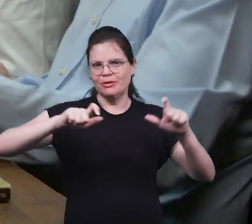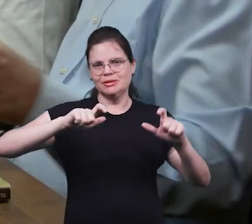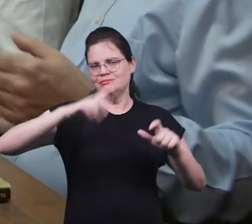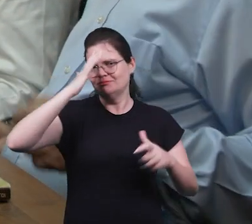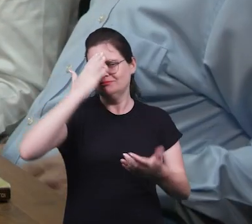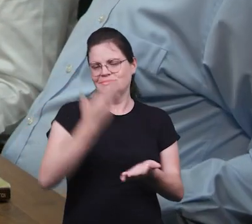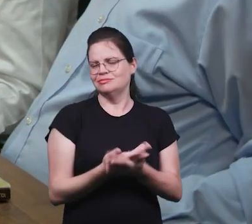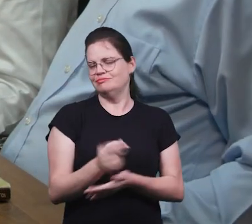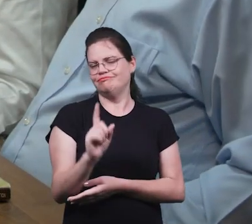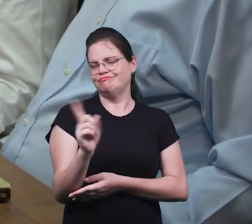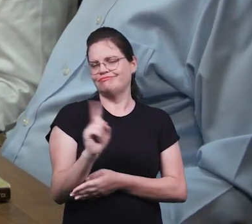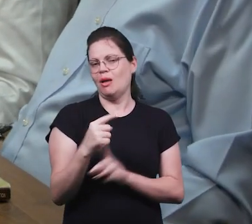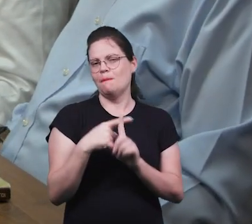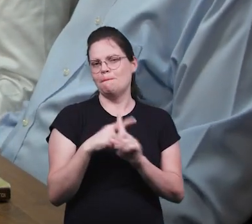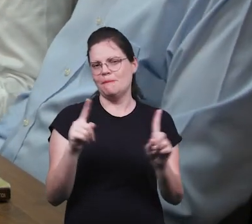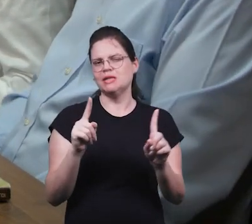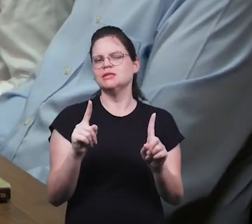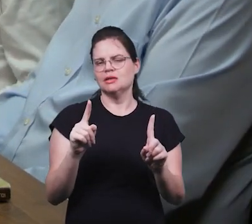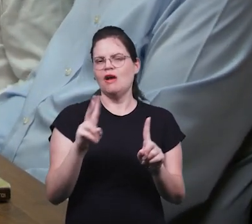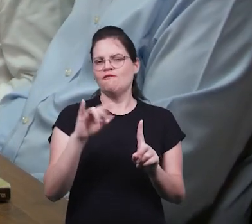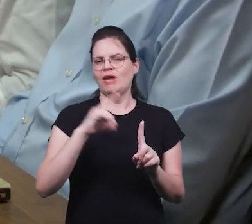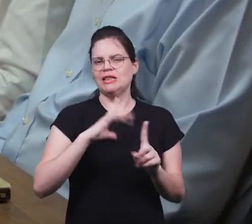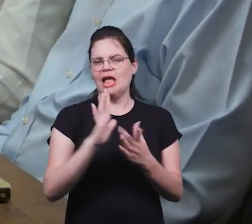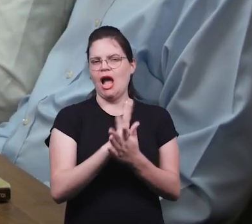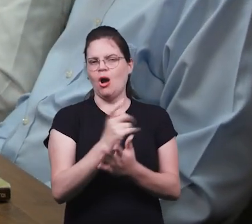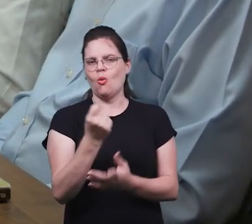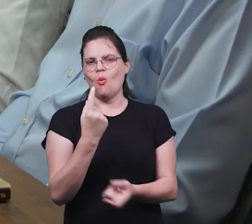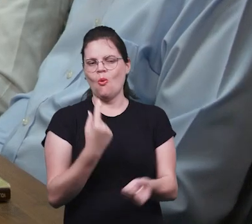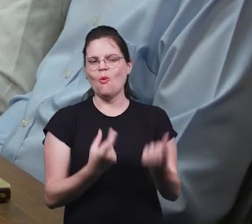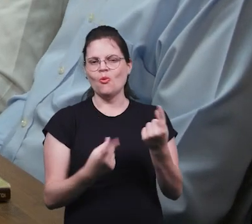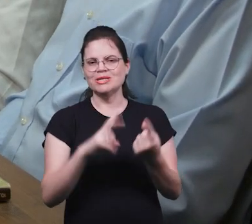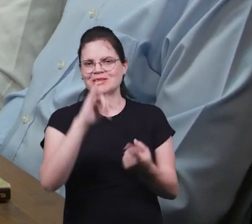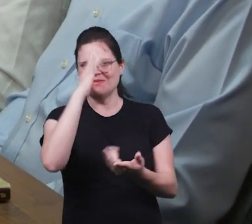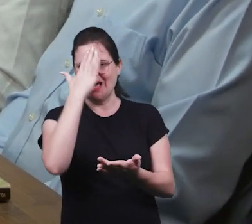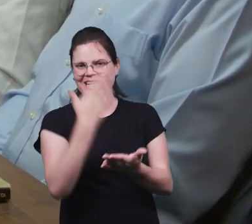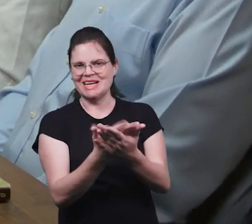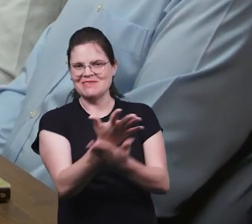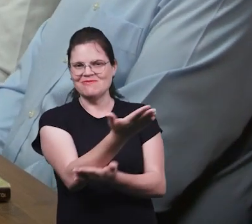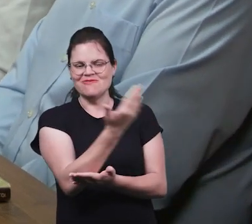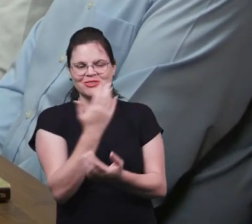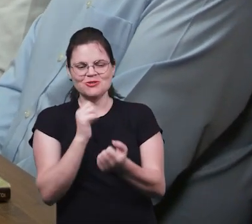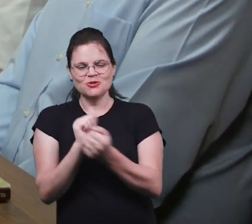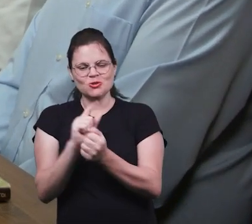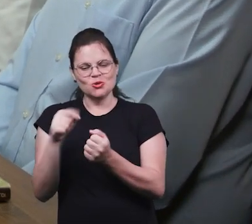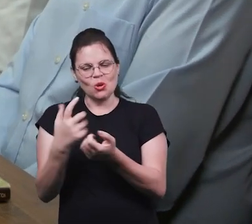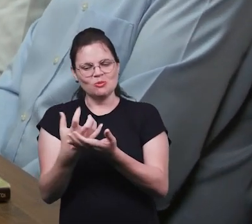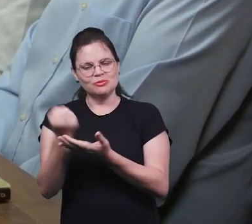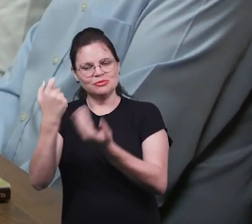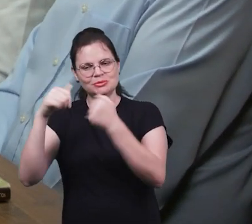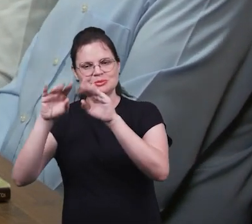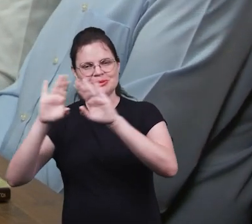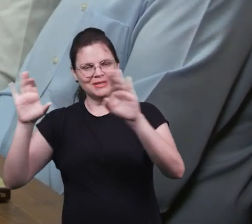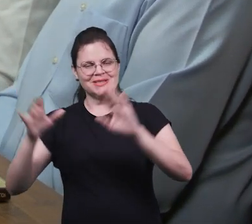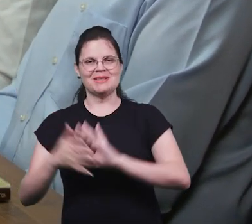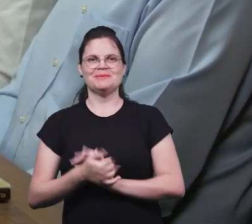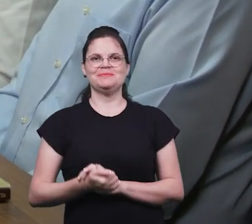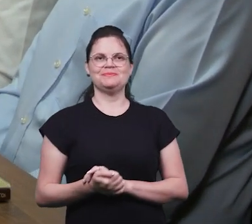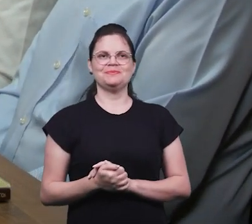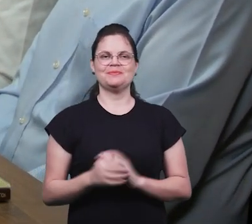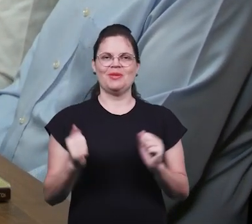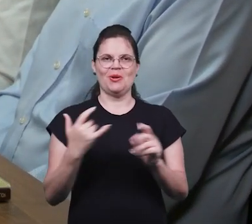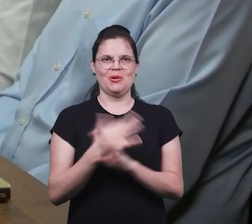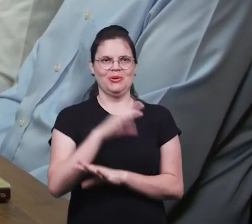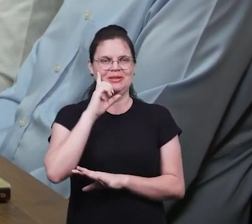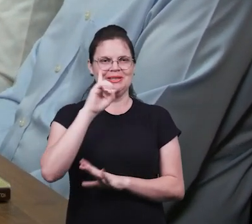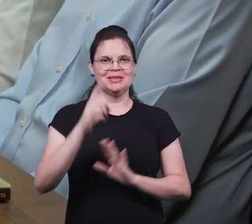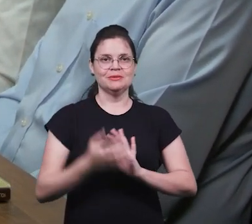nome do Senhor que alguns vão entrar conosco na arca. Em nome de Jesus. Agora, Fernando, de início fez uma colocação